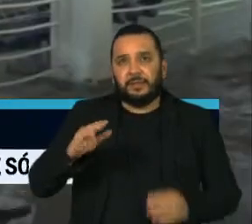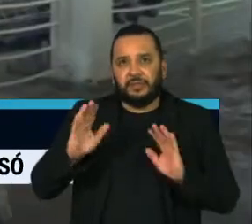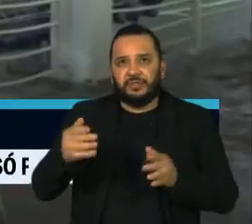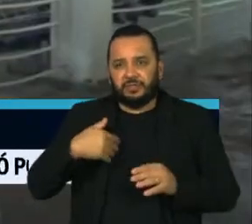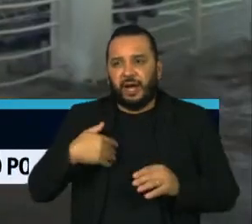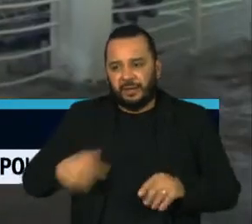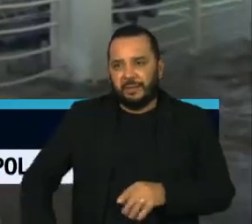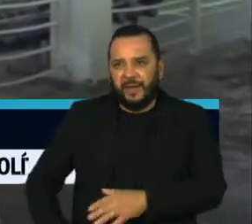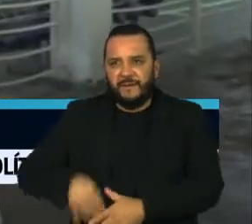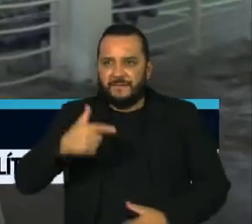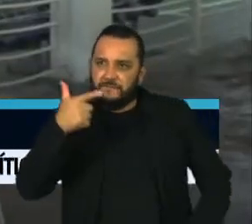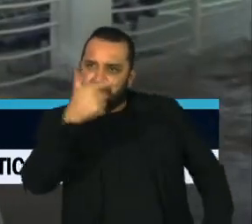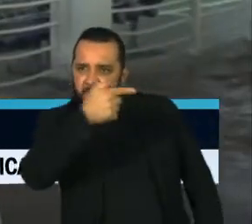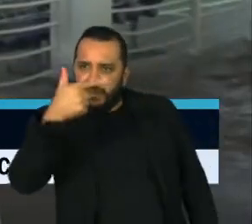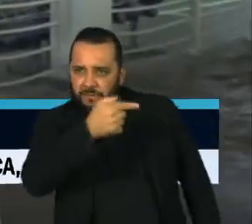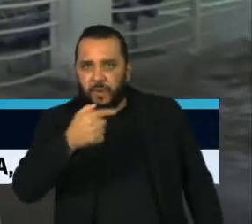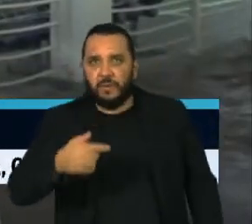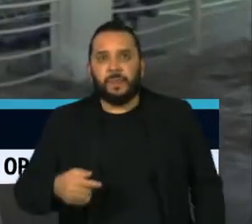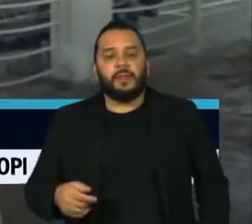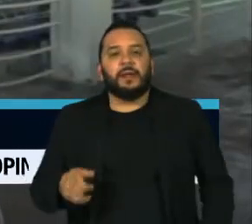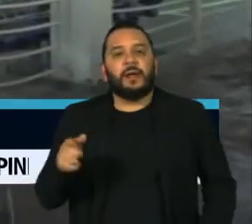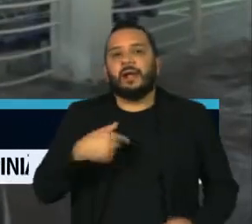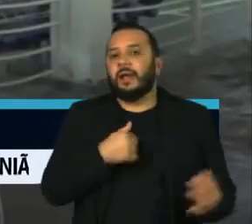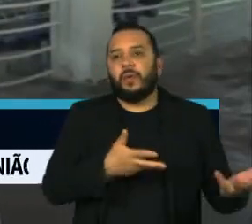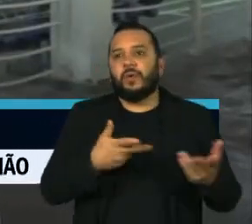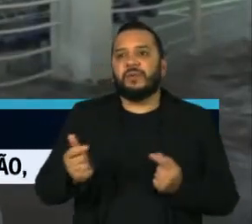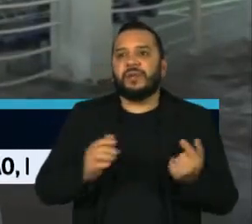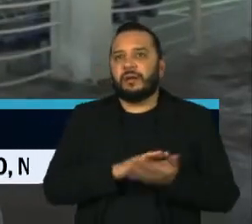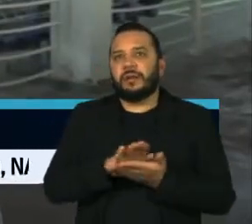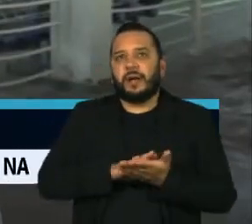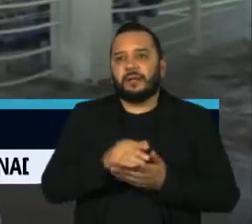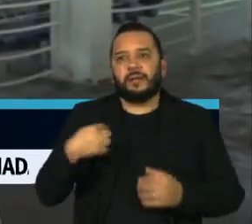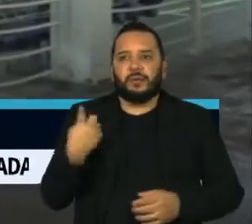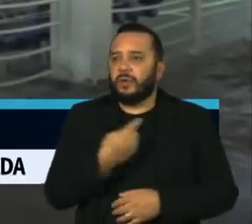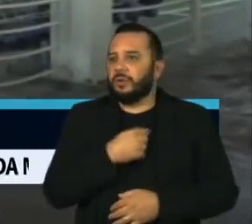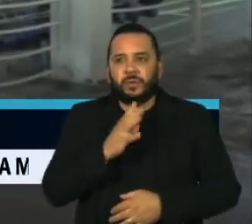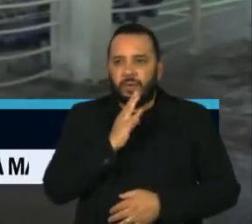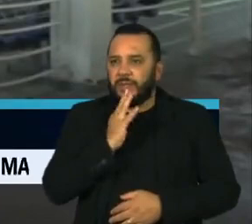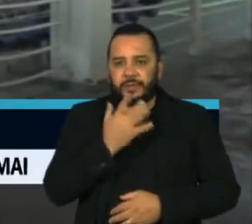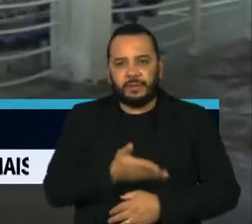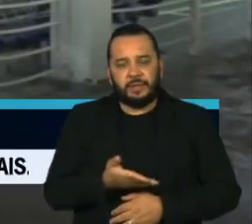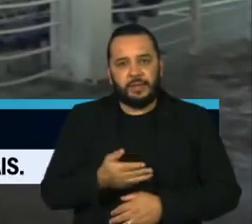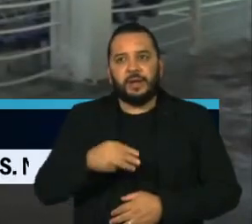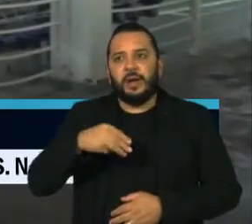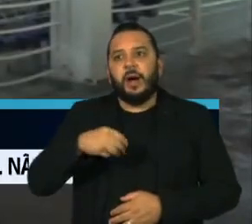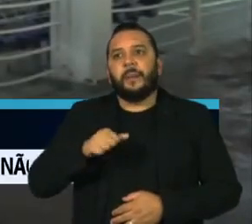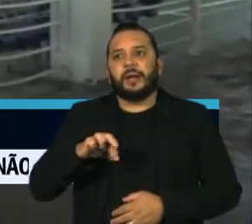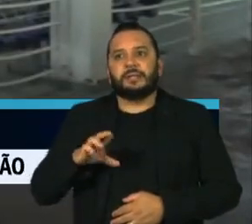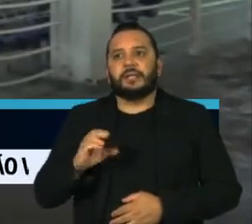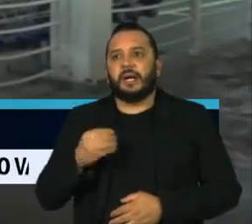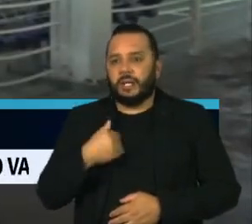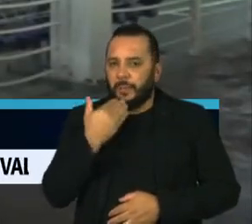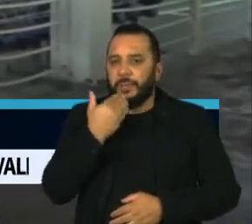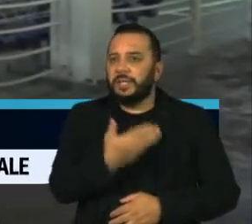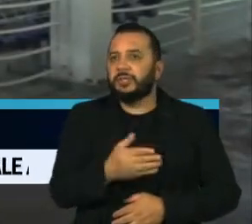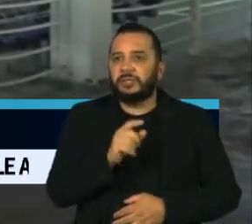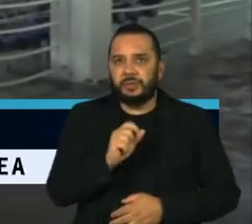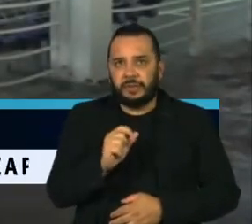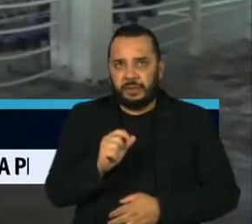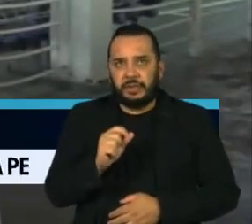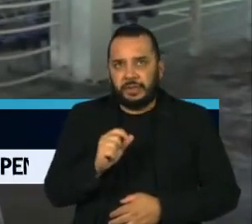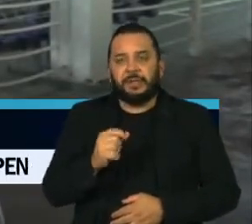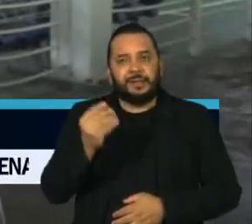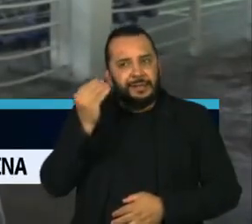revidou. Não era um convidado, não era um conhecido. E Marcelo ainda pediu, eu pedi,